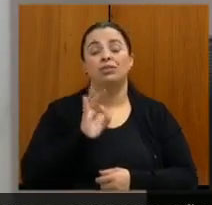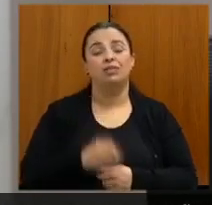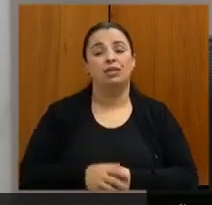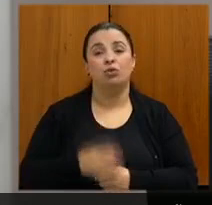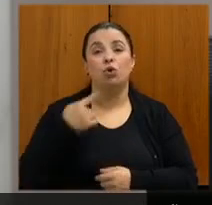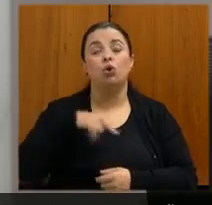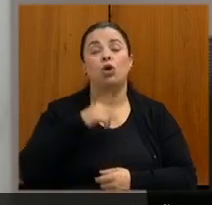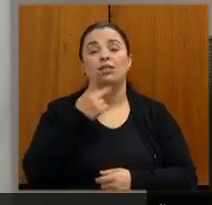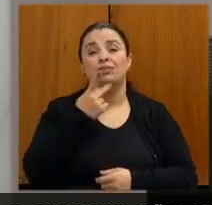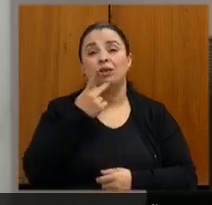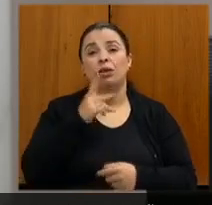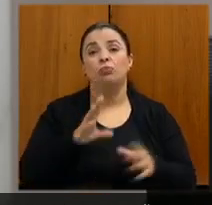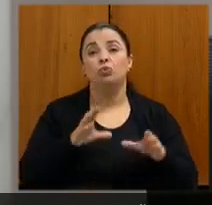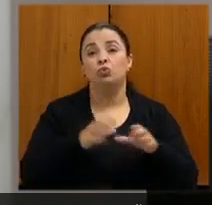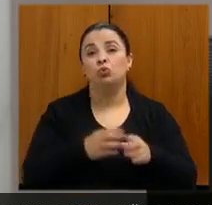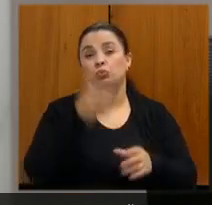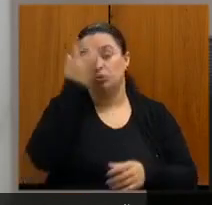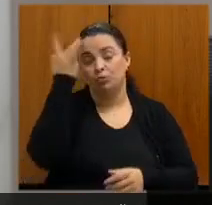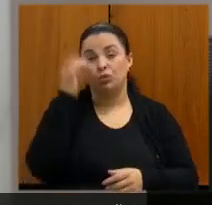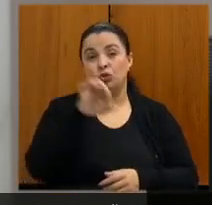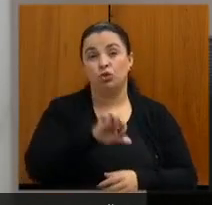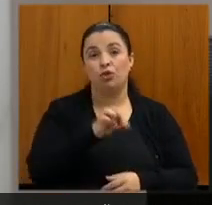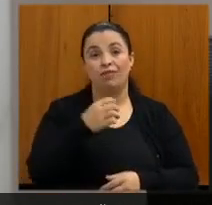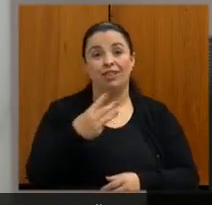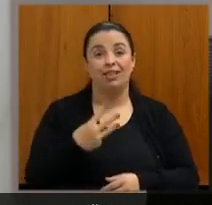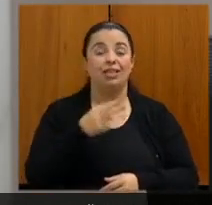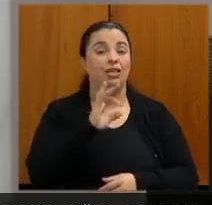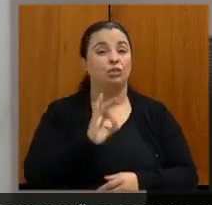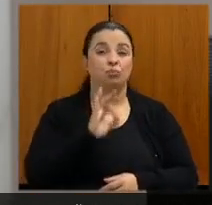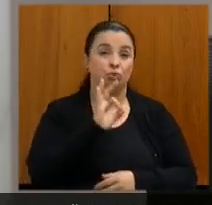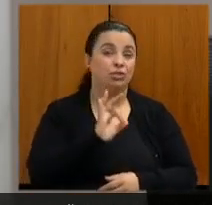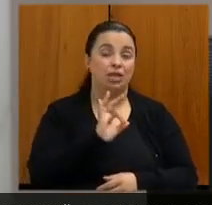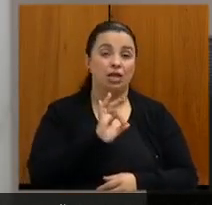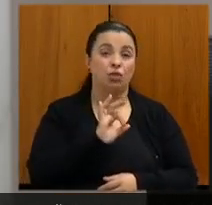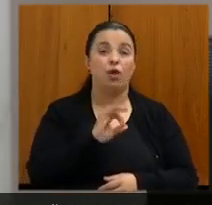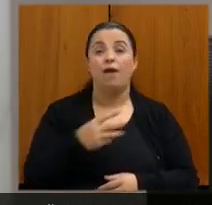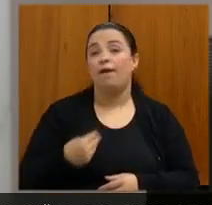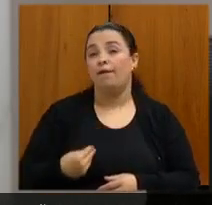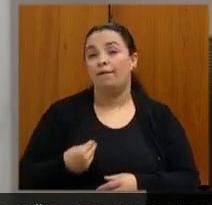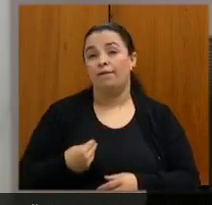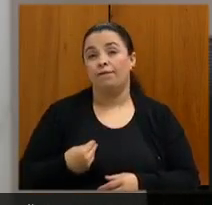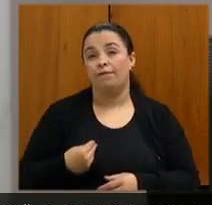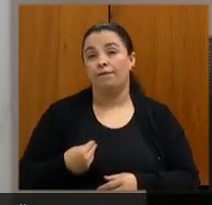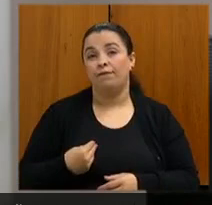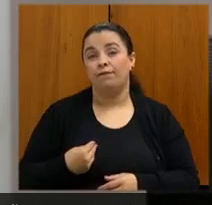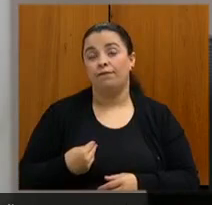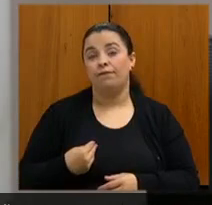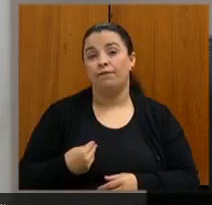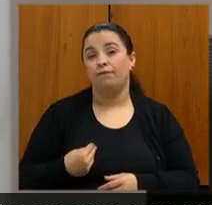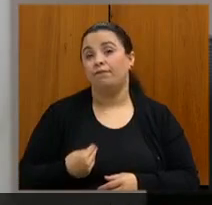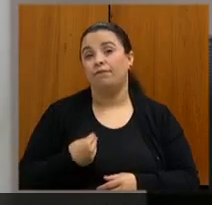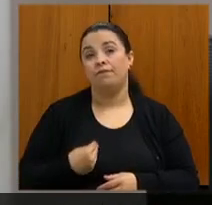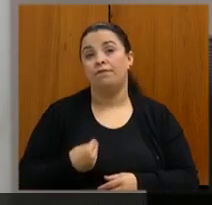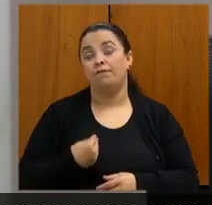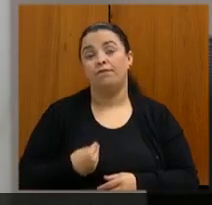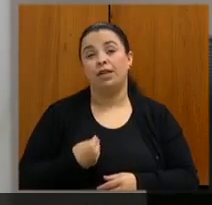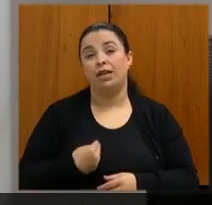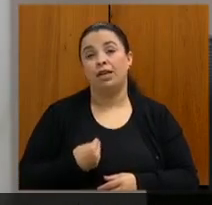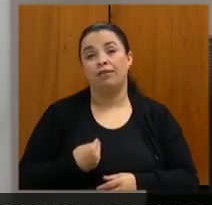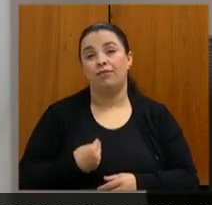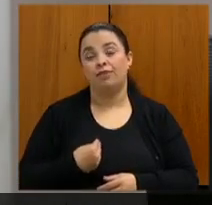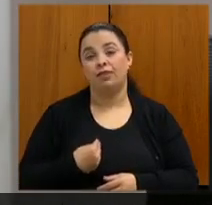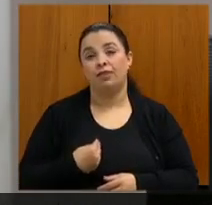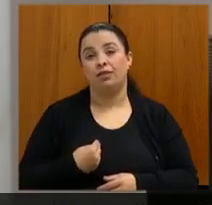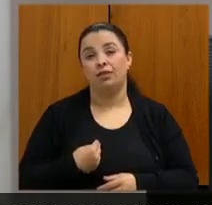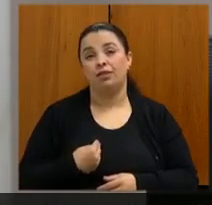população onde mais de noventa e três por cento sobrevivem à população em situação de rua sobrevive